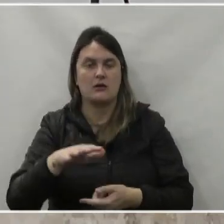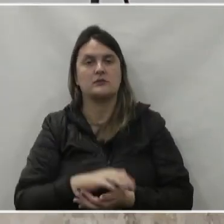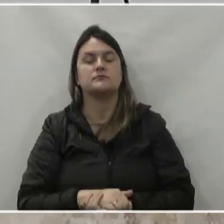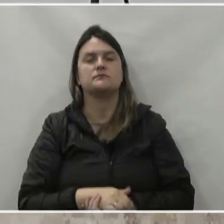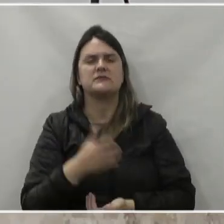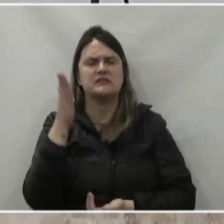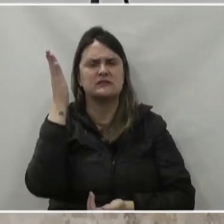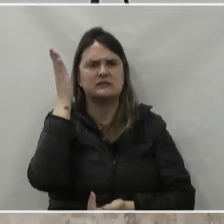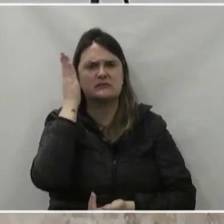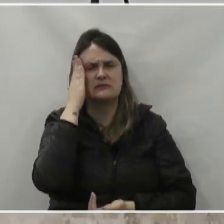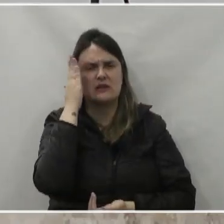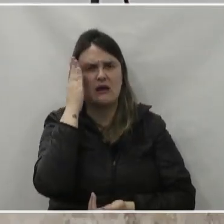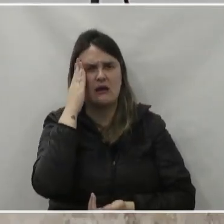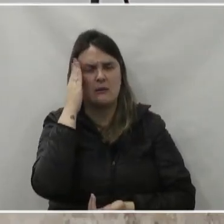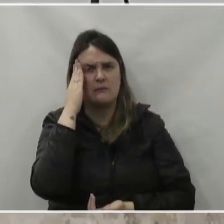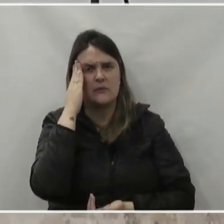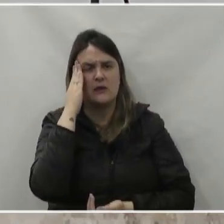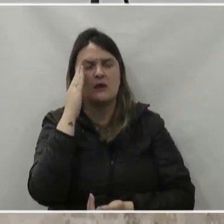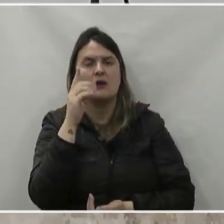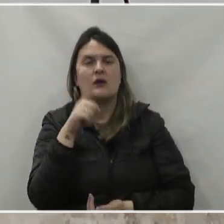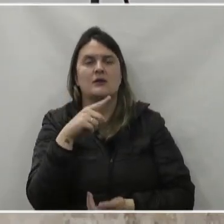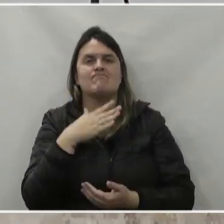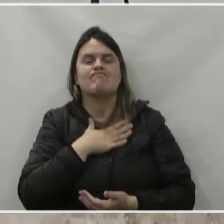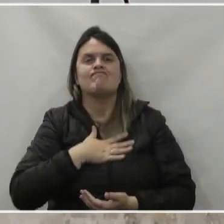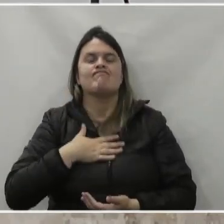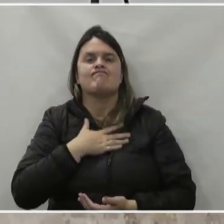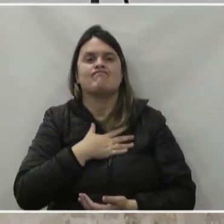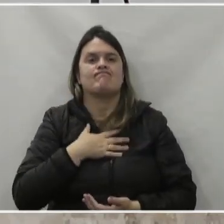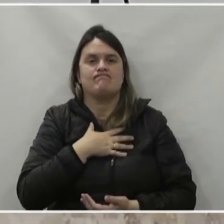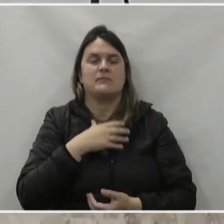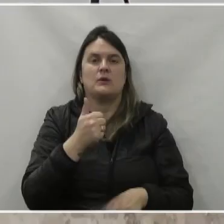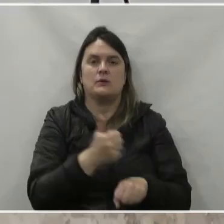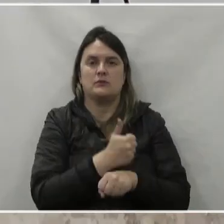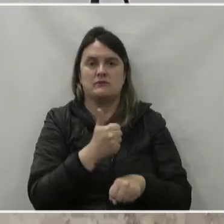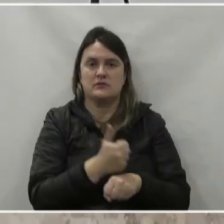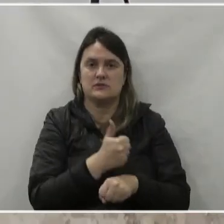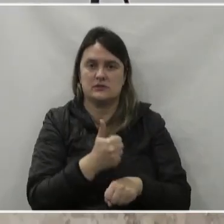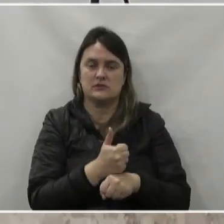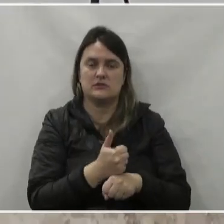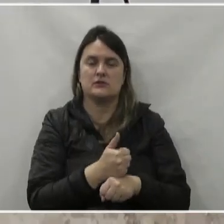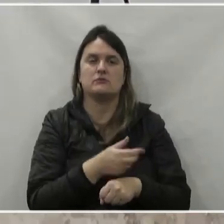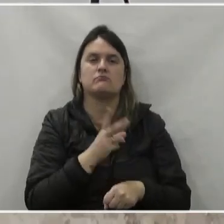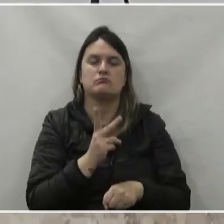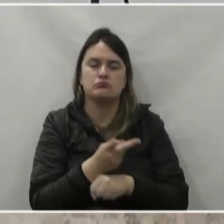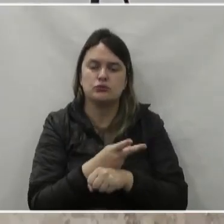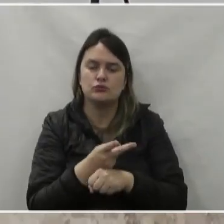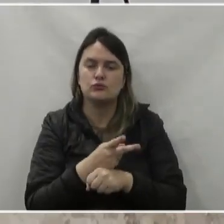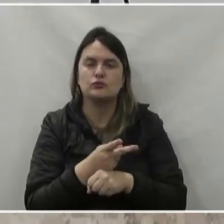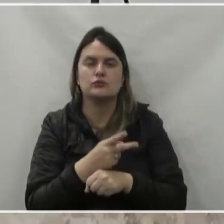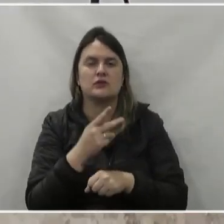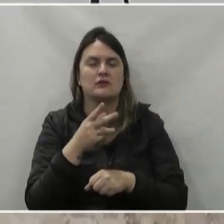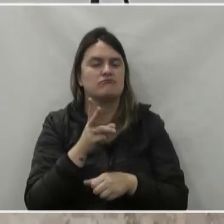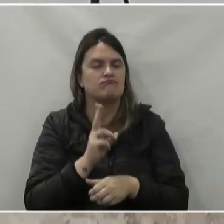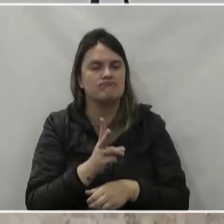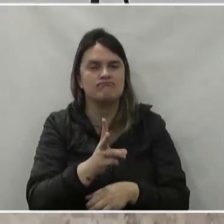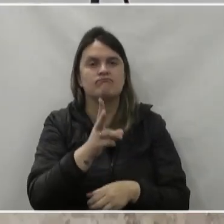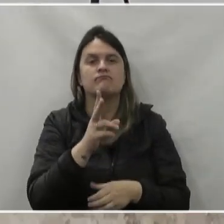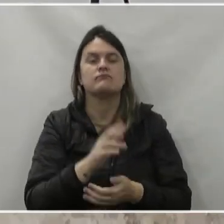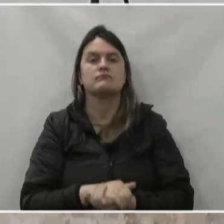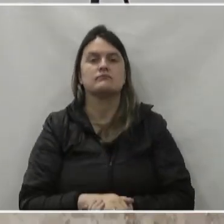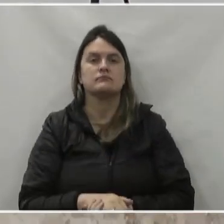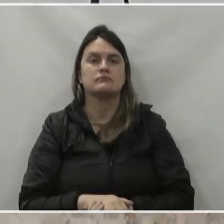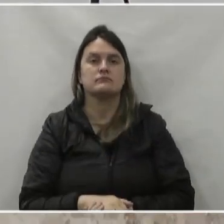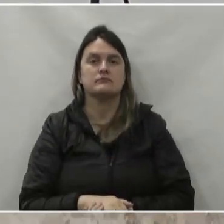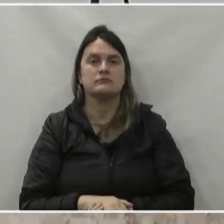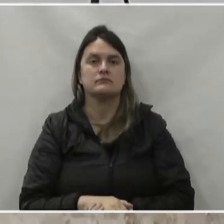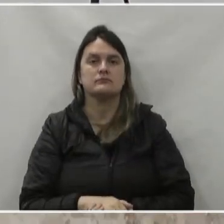gente sabe aí o quão gratificante é essa profissão que a gente procura estar aí criando